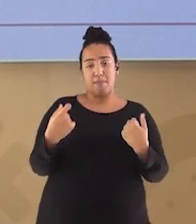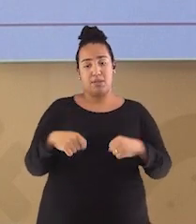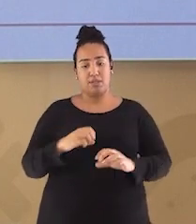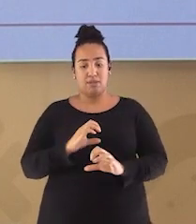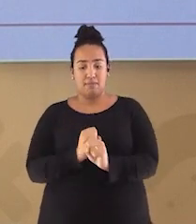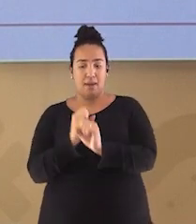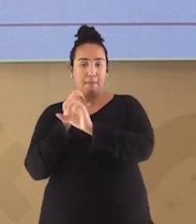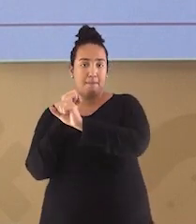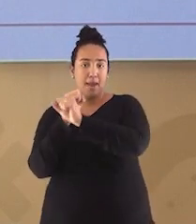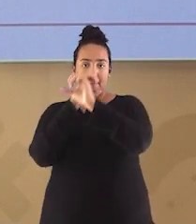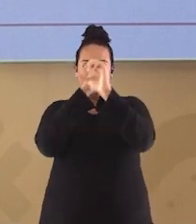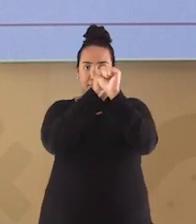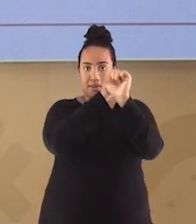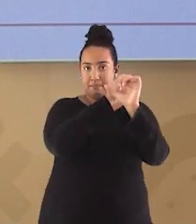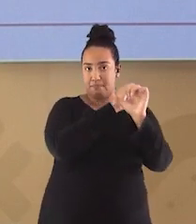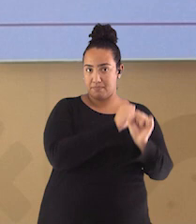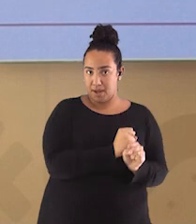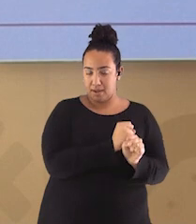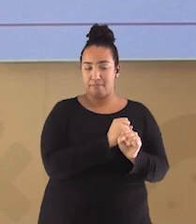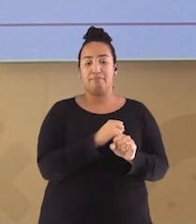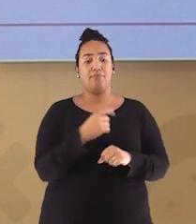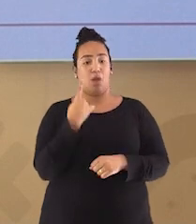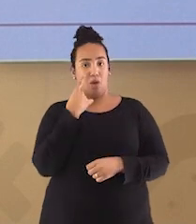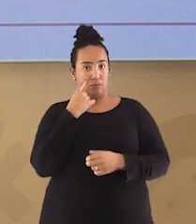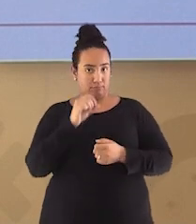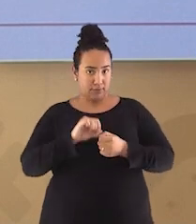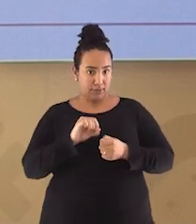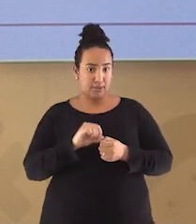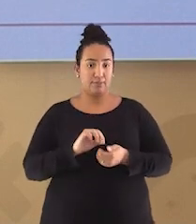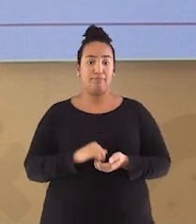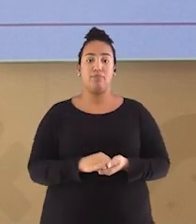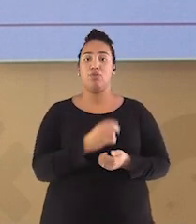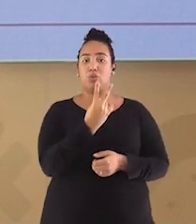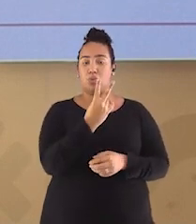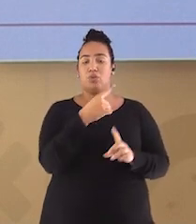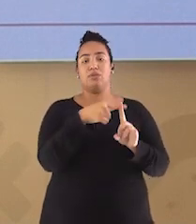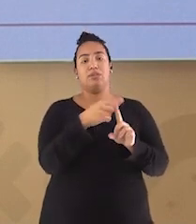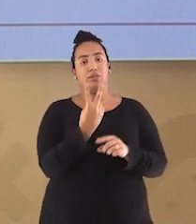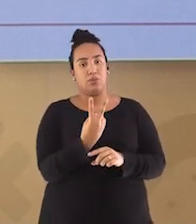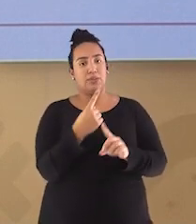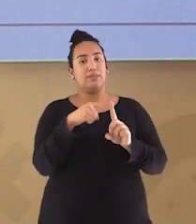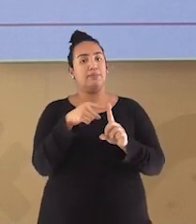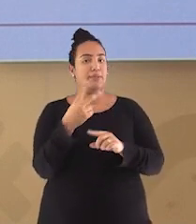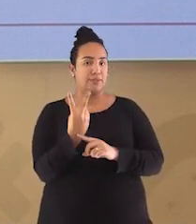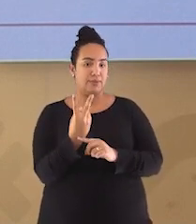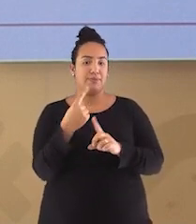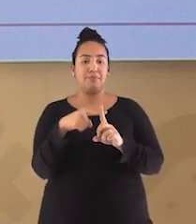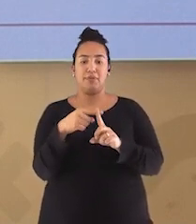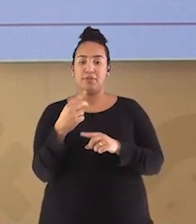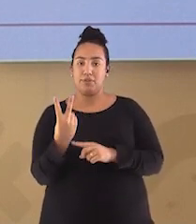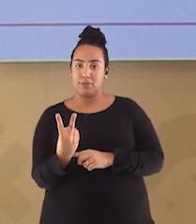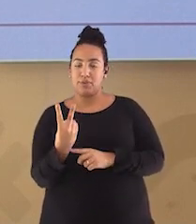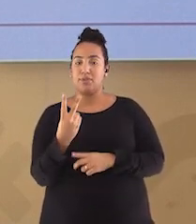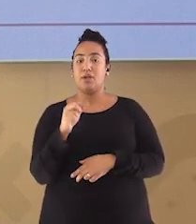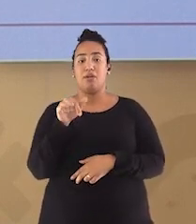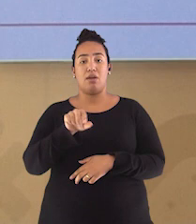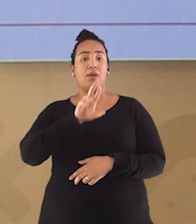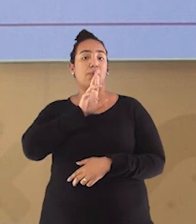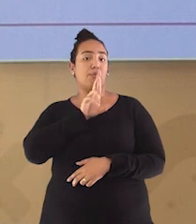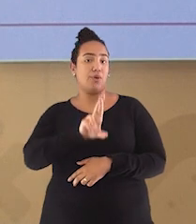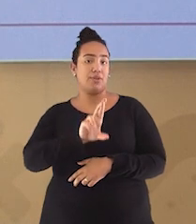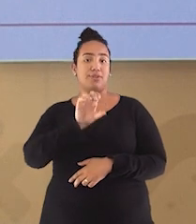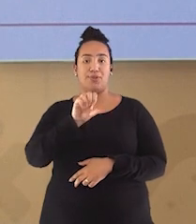dos seus quatro lados e assim faremos dois mais dois mais dois mais dois e descobrimos que o seu perímetro